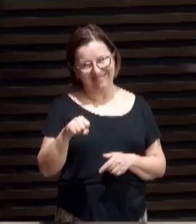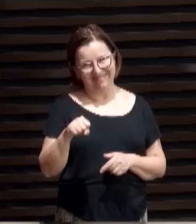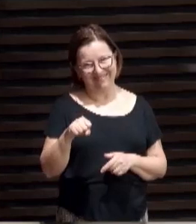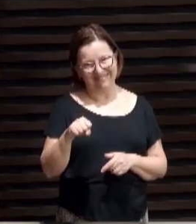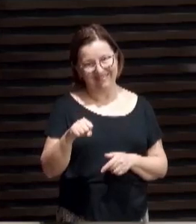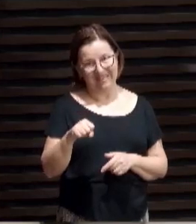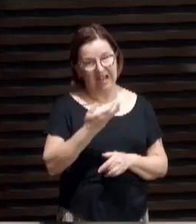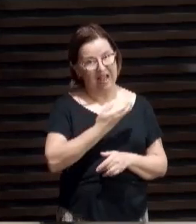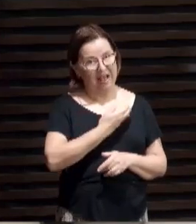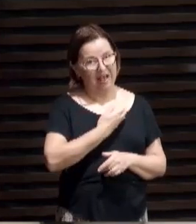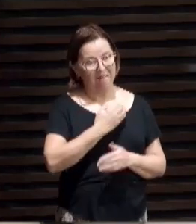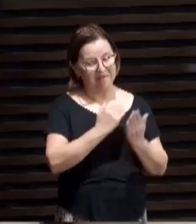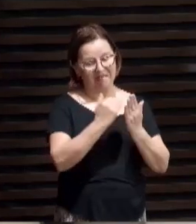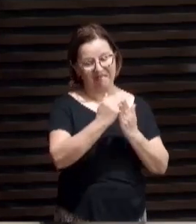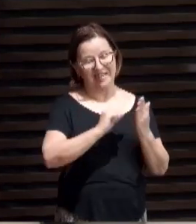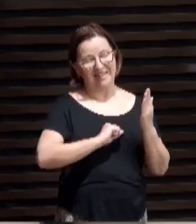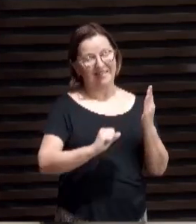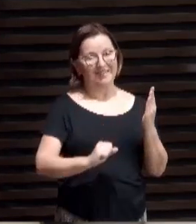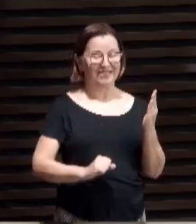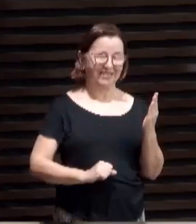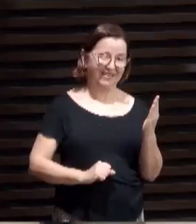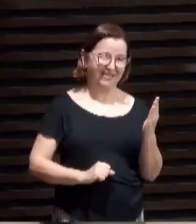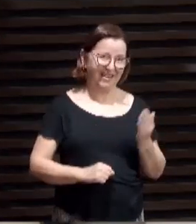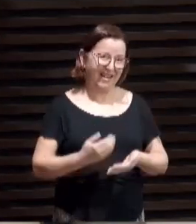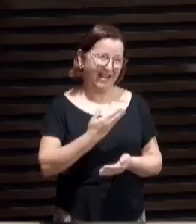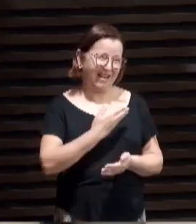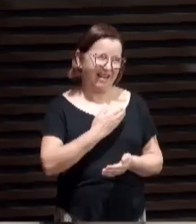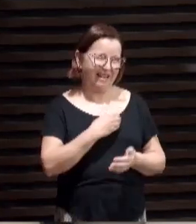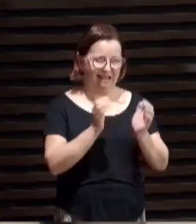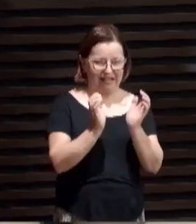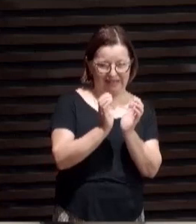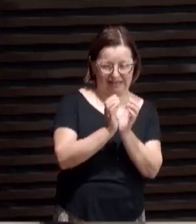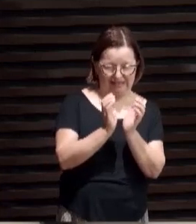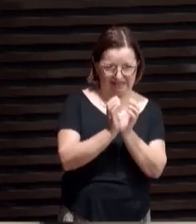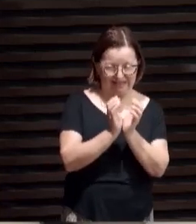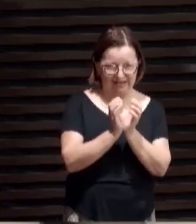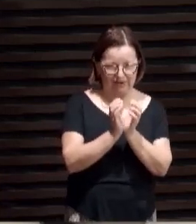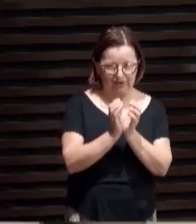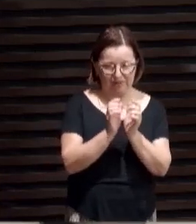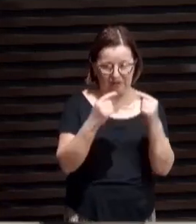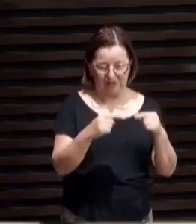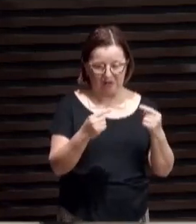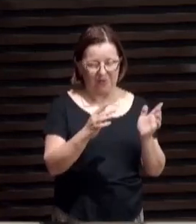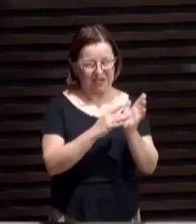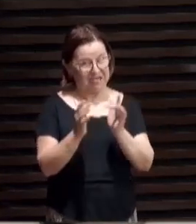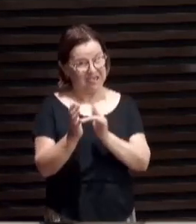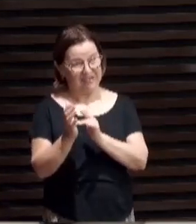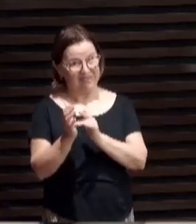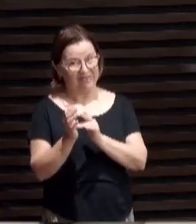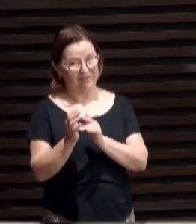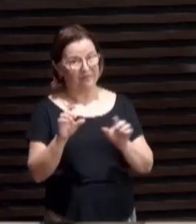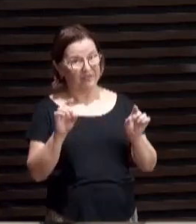Amigo do sumo sacerdote, amiguinho da cúpula, querendo prestígio, vende